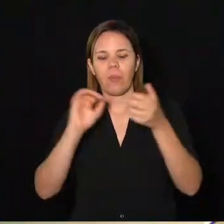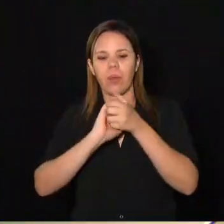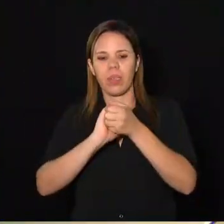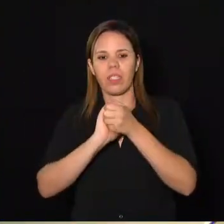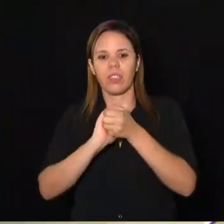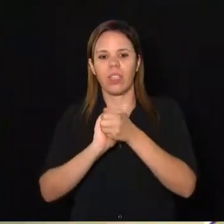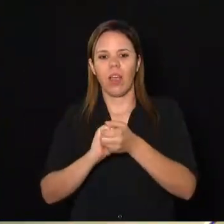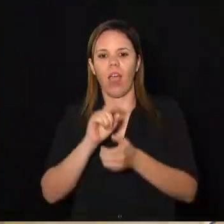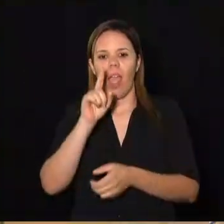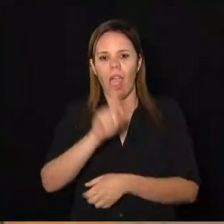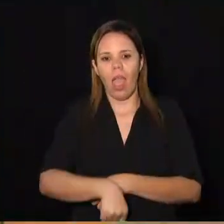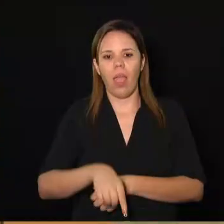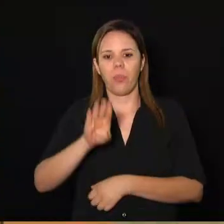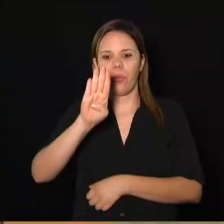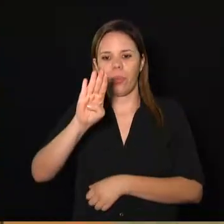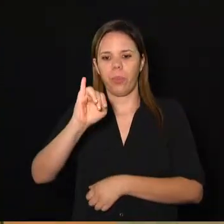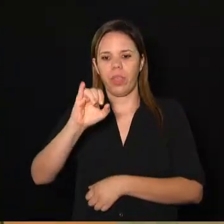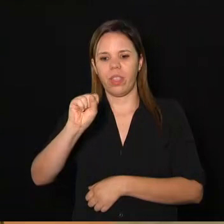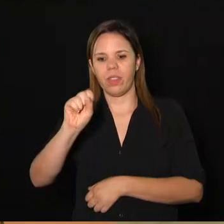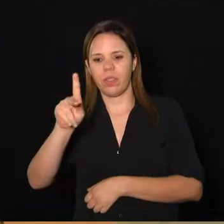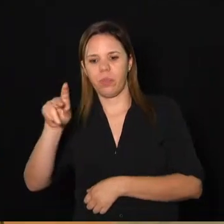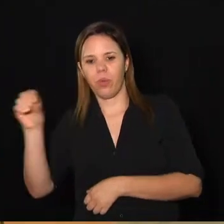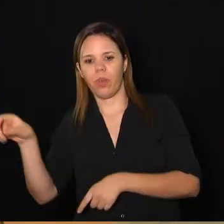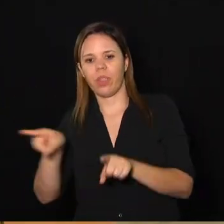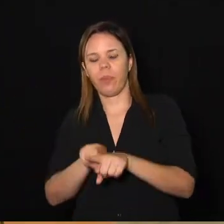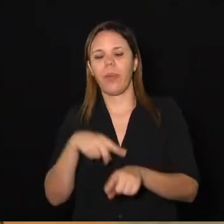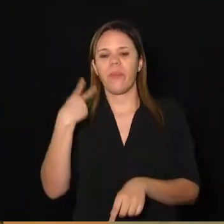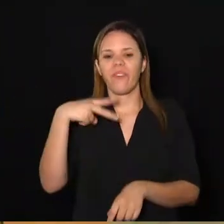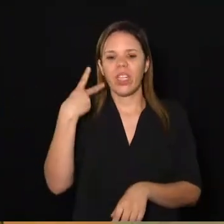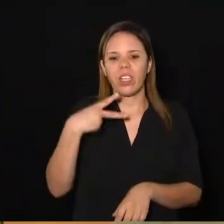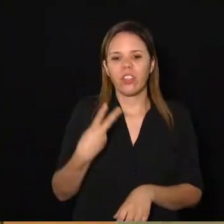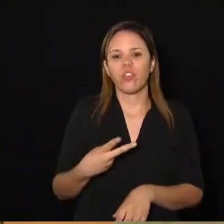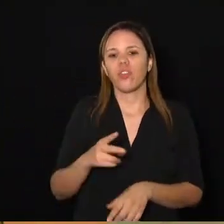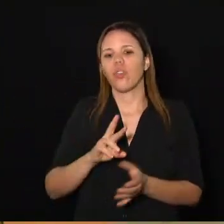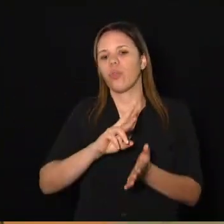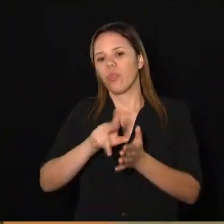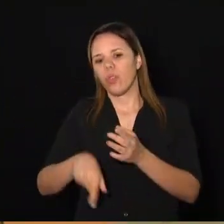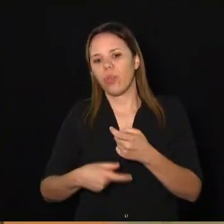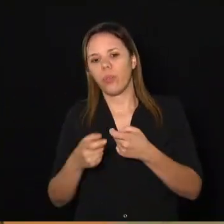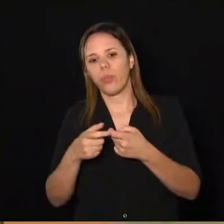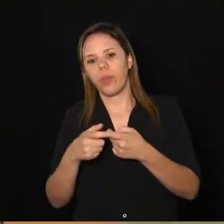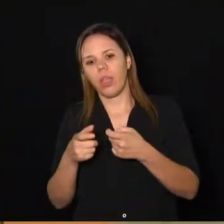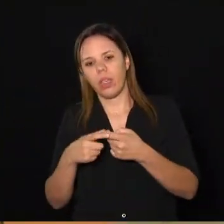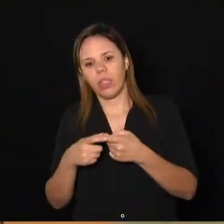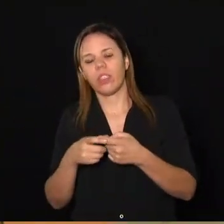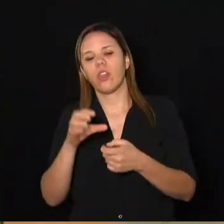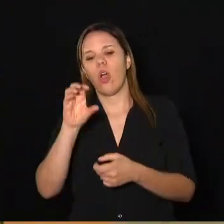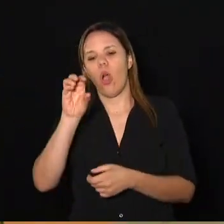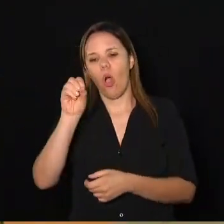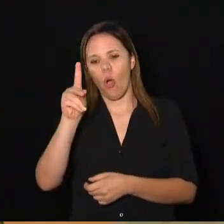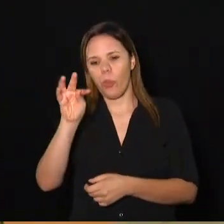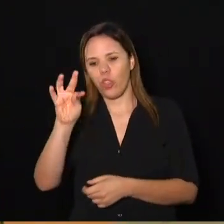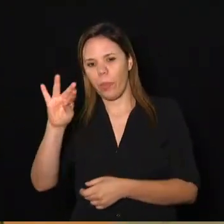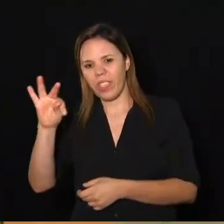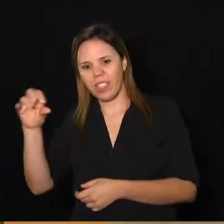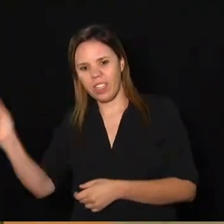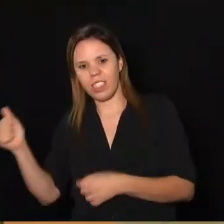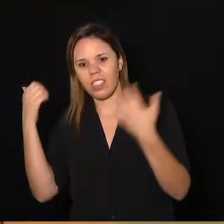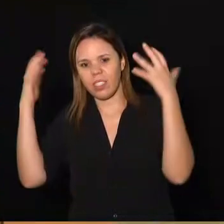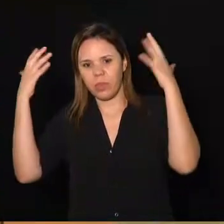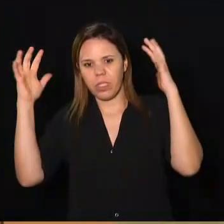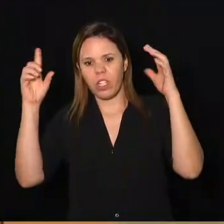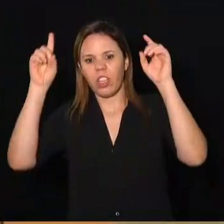bispo e também pro vereador e pra vocês também oftalmos e oftalmologistas tristas obrigada